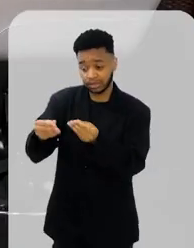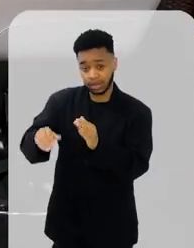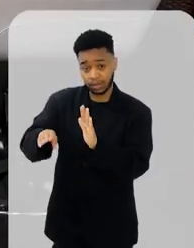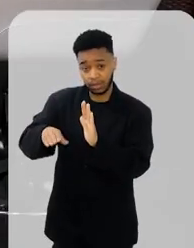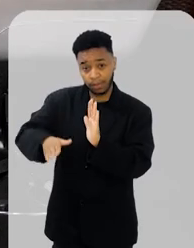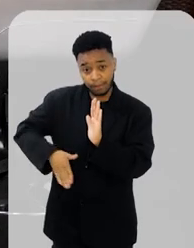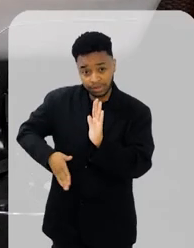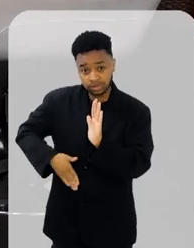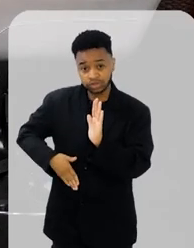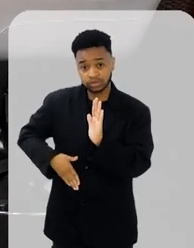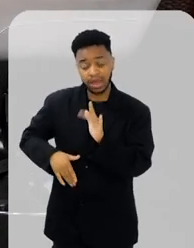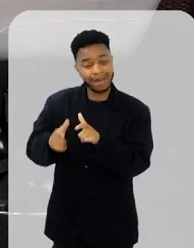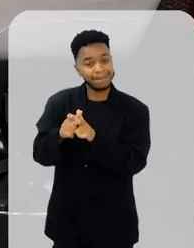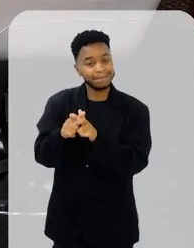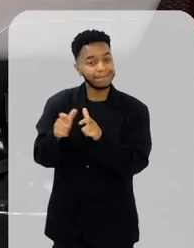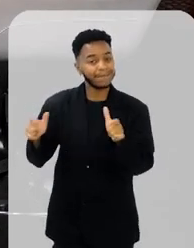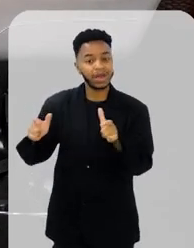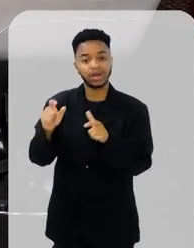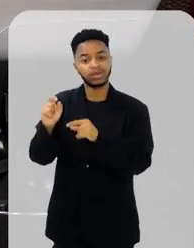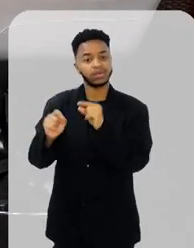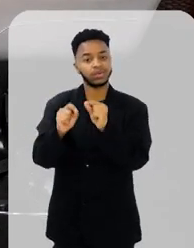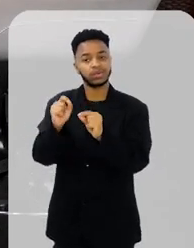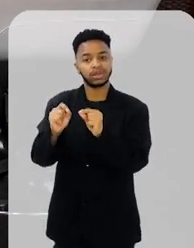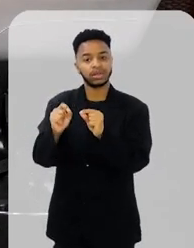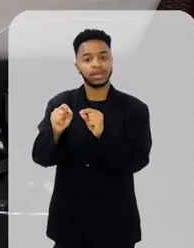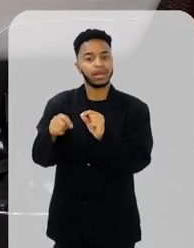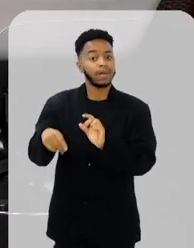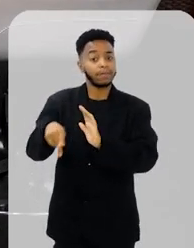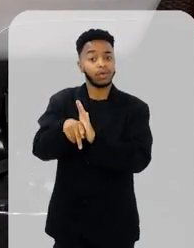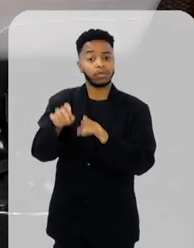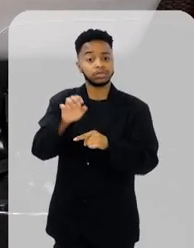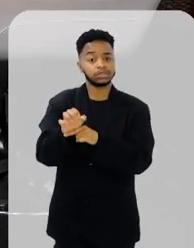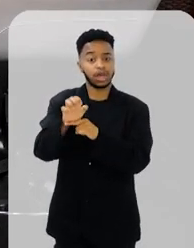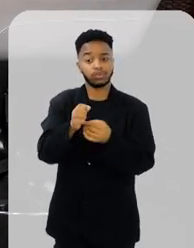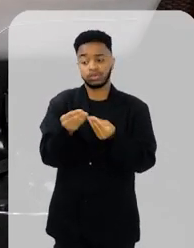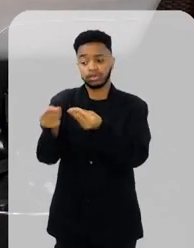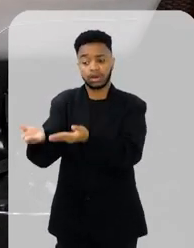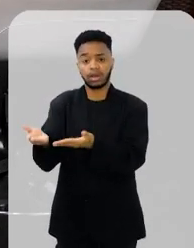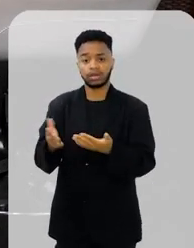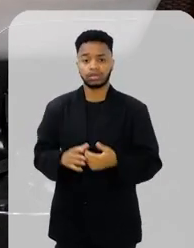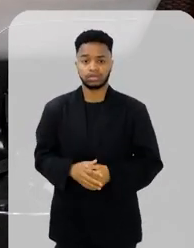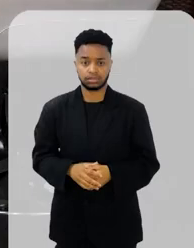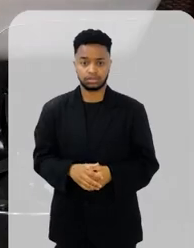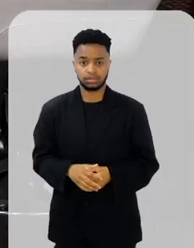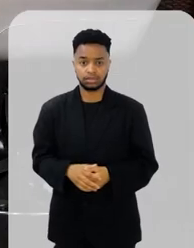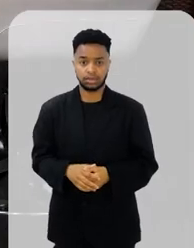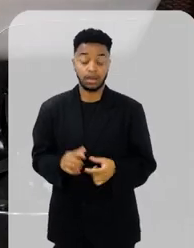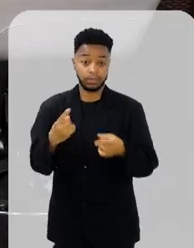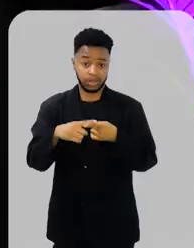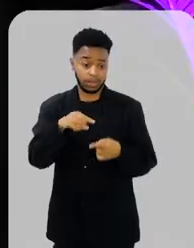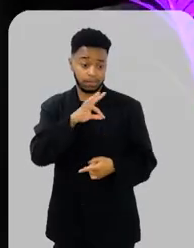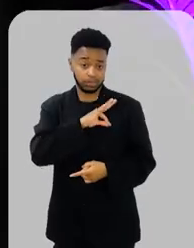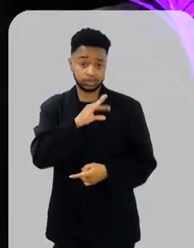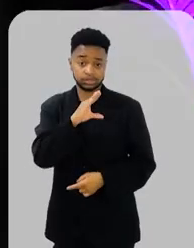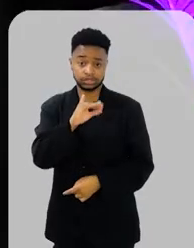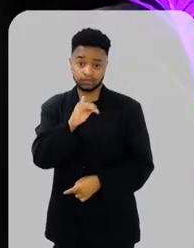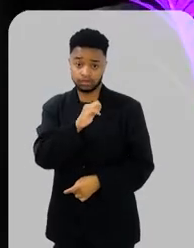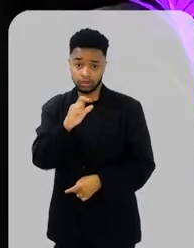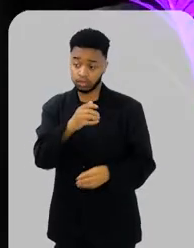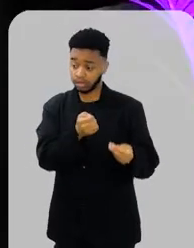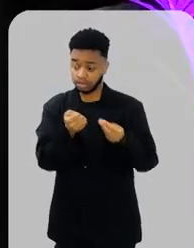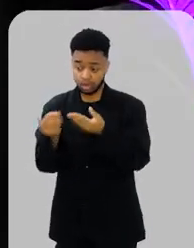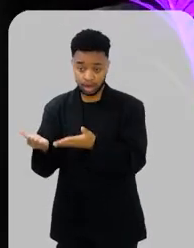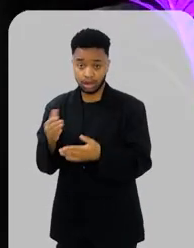mão de criminosos, boa parte dele, ele sai do próprio Estado, ou seja, sai da